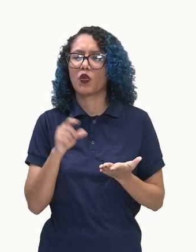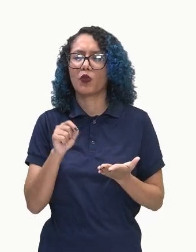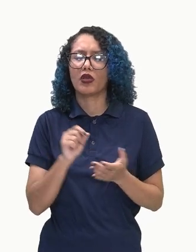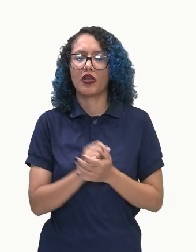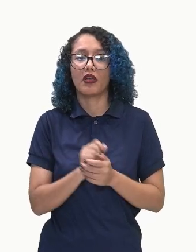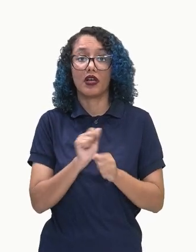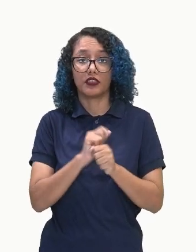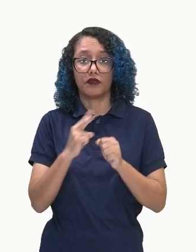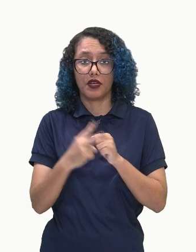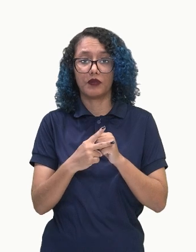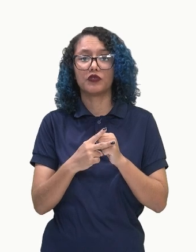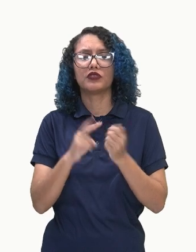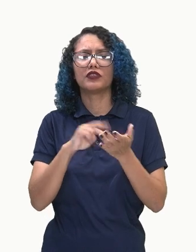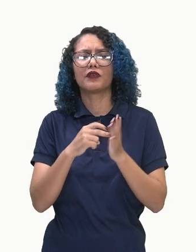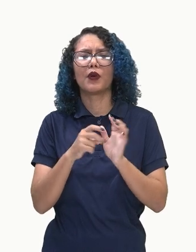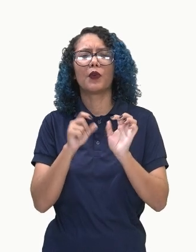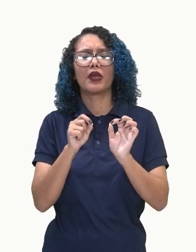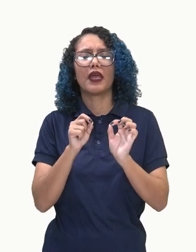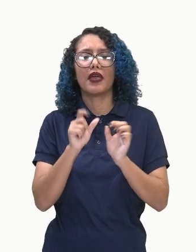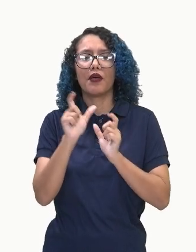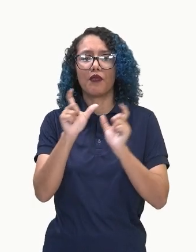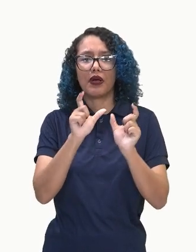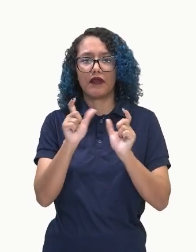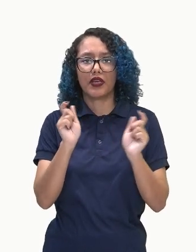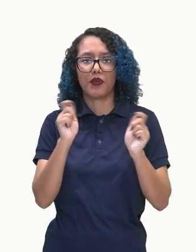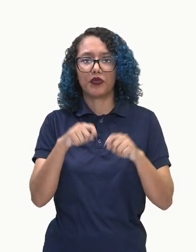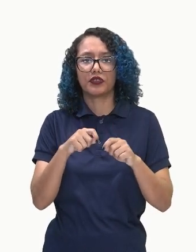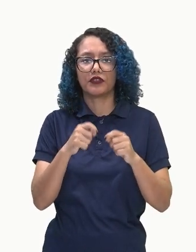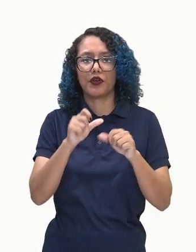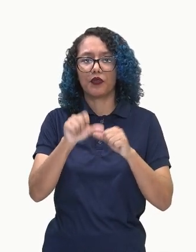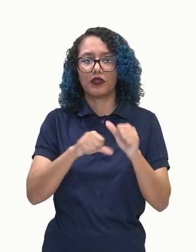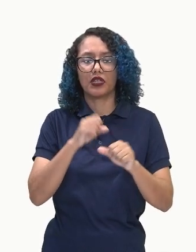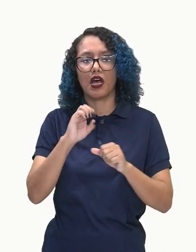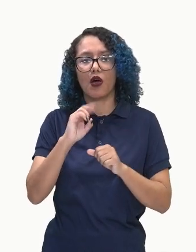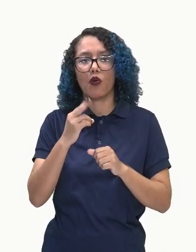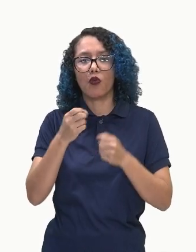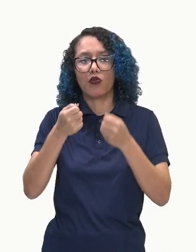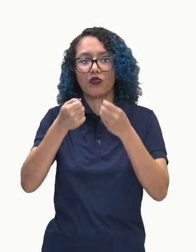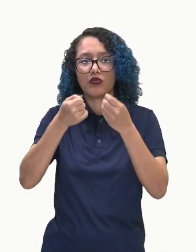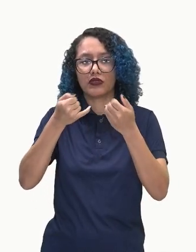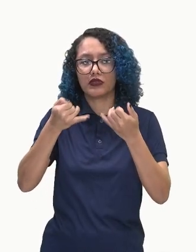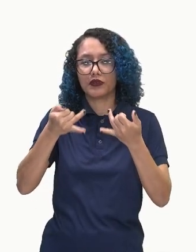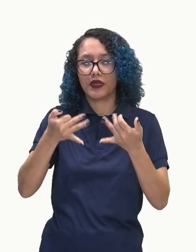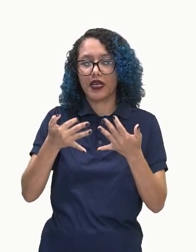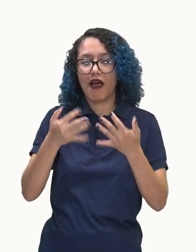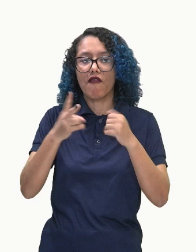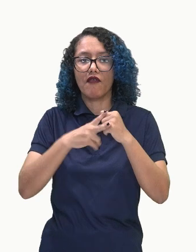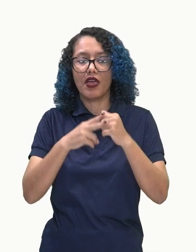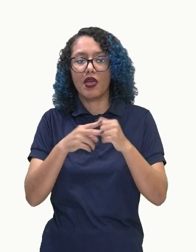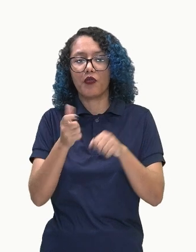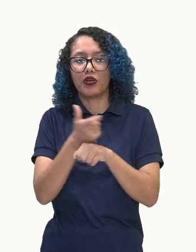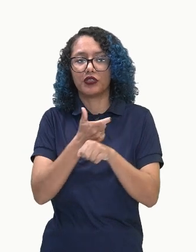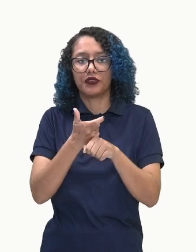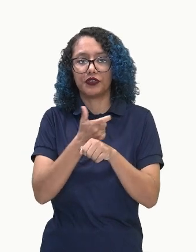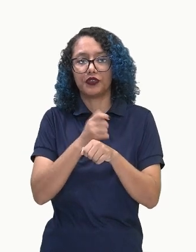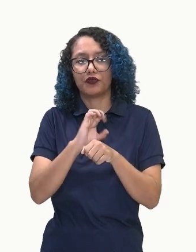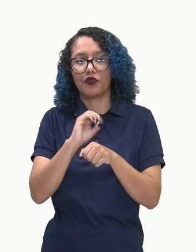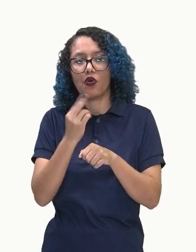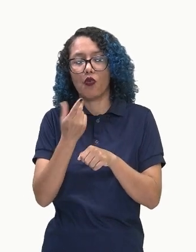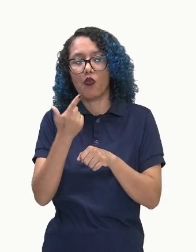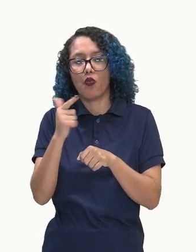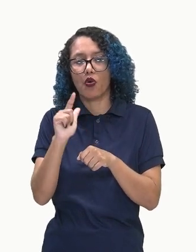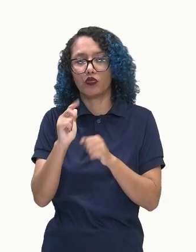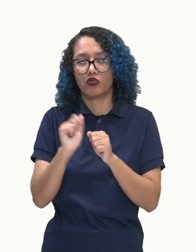são palavras que modificam ou descrevem verbos, adjetivos ou outros